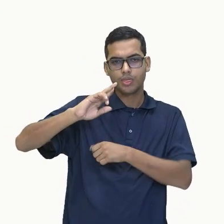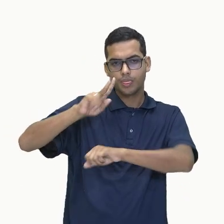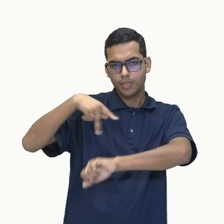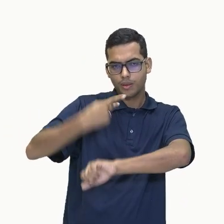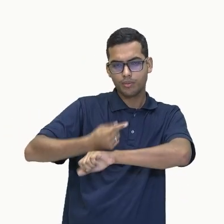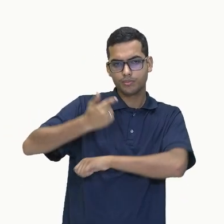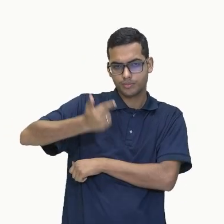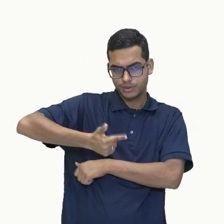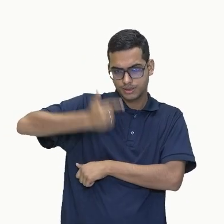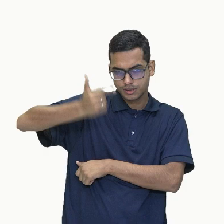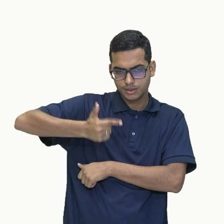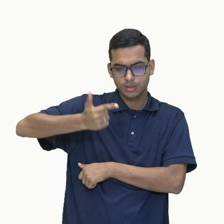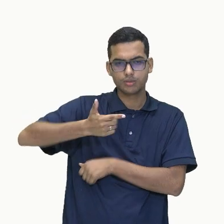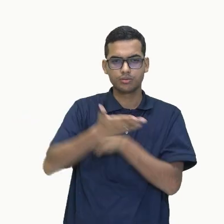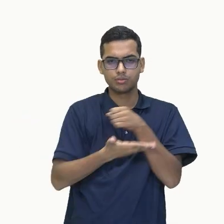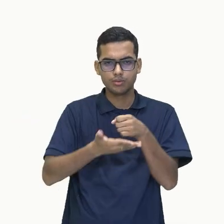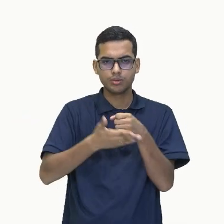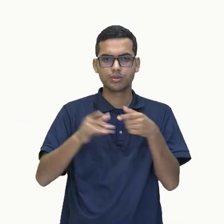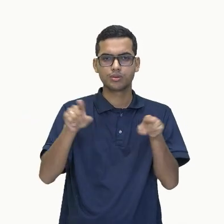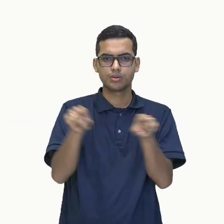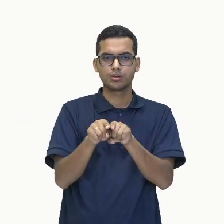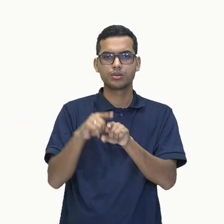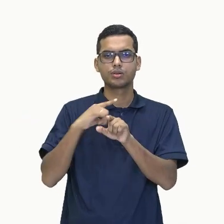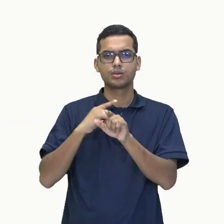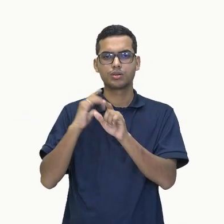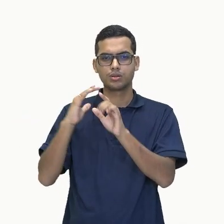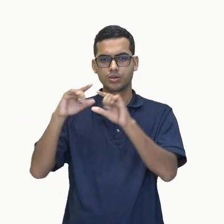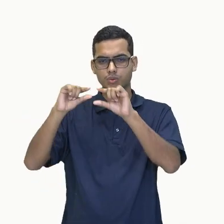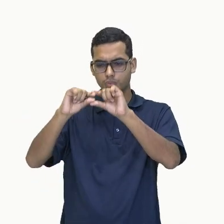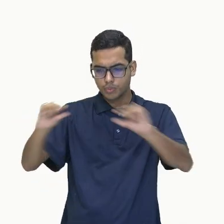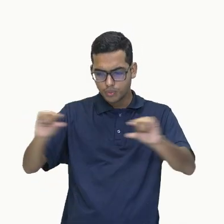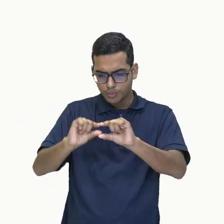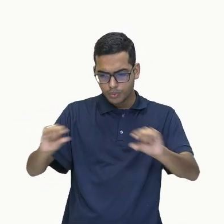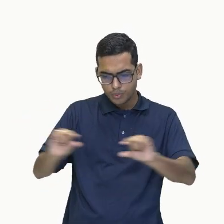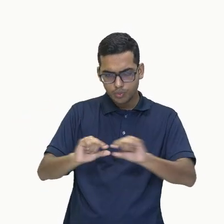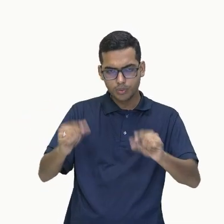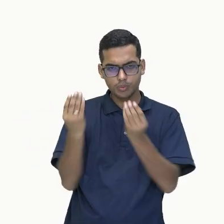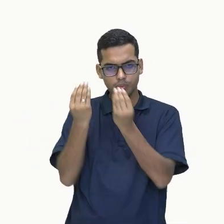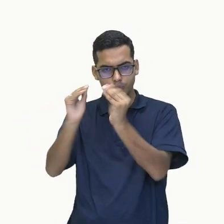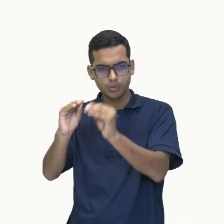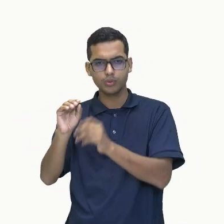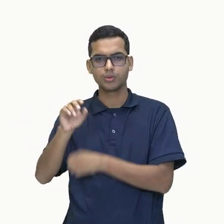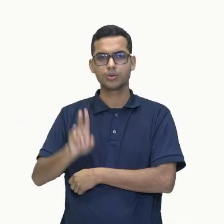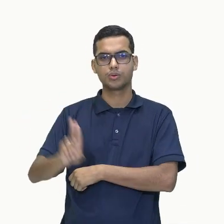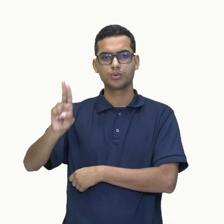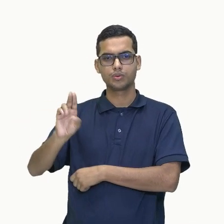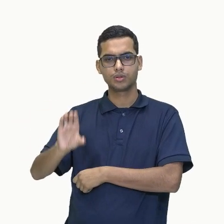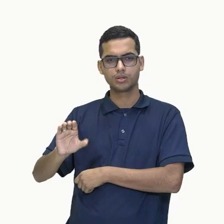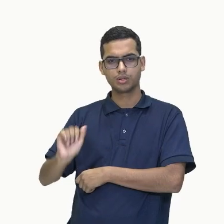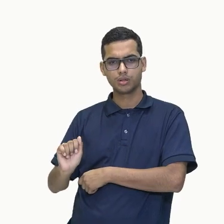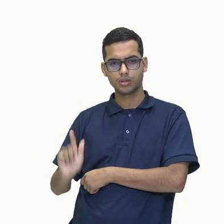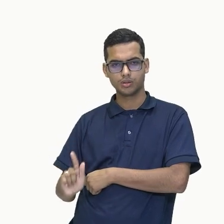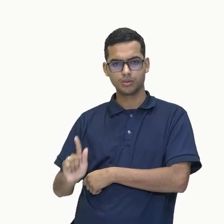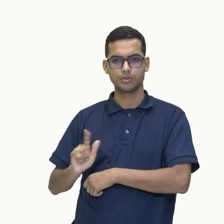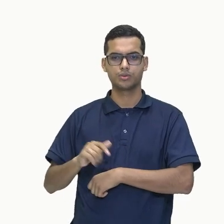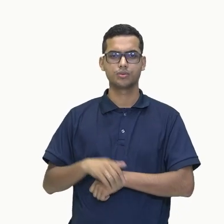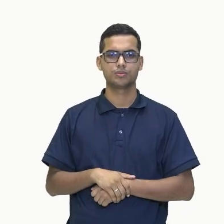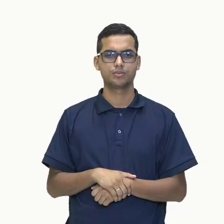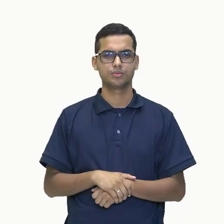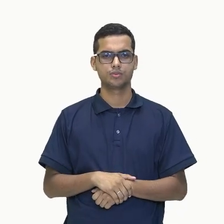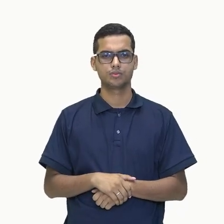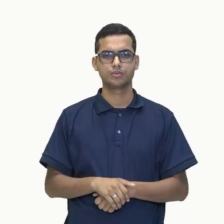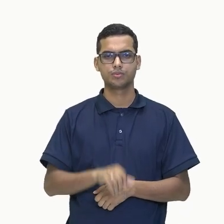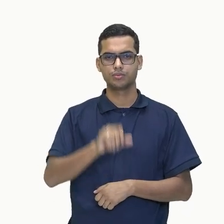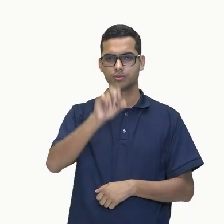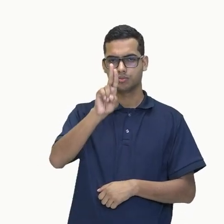cada linha, ele está colocando aqui o U, o C, o A e o G. Então, ó. U,